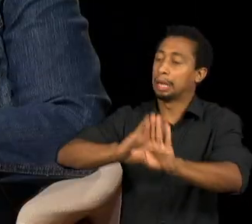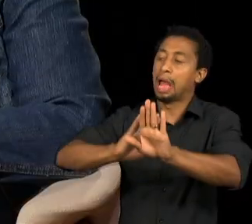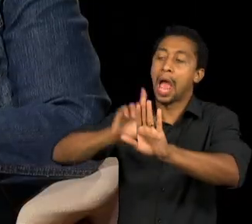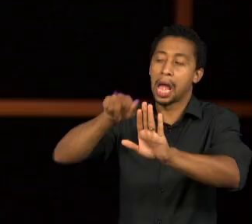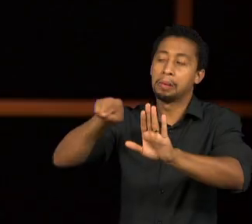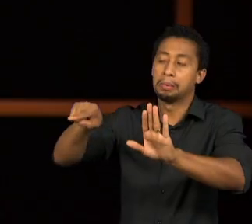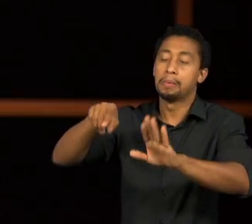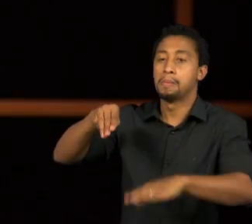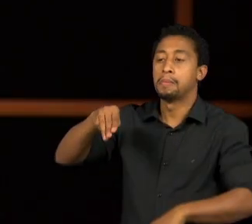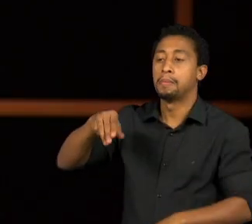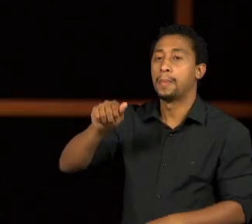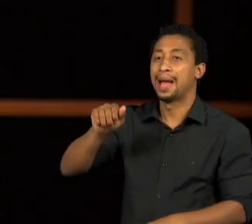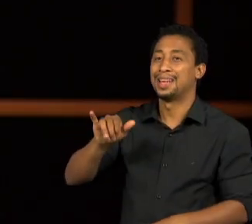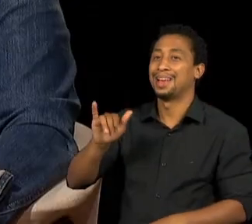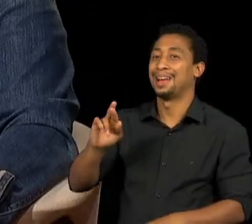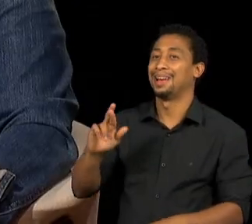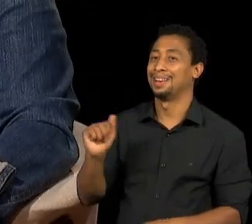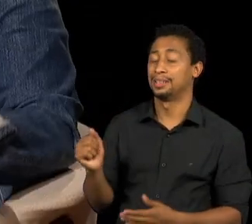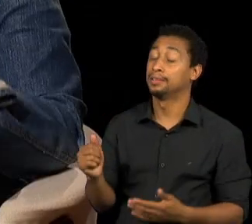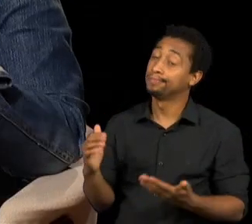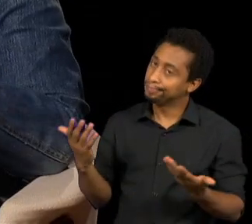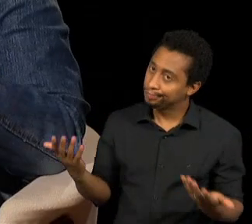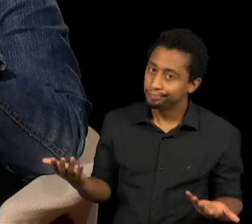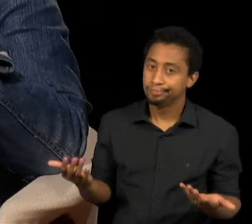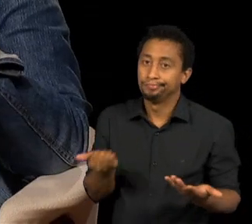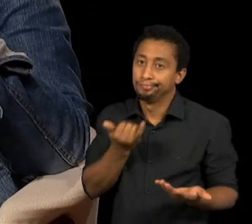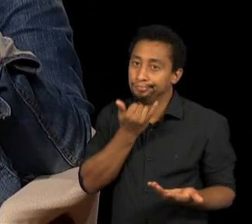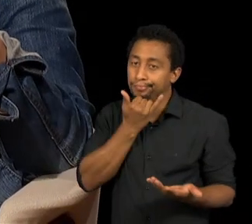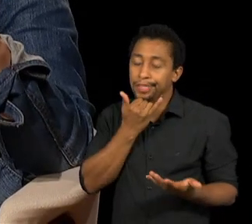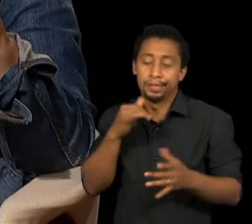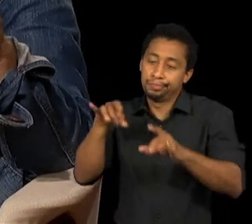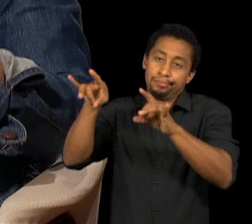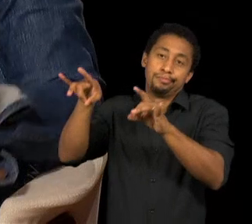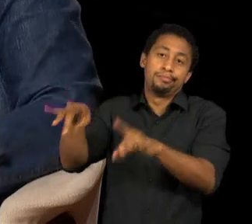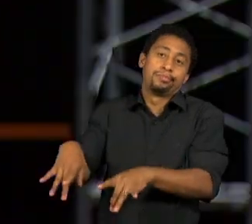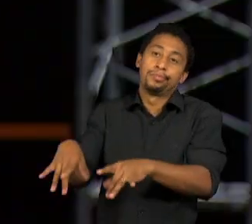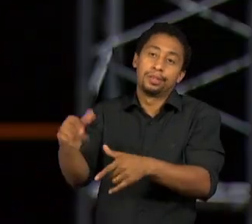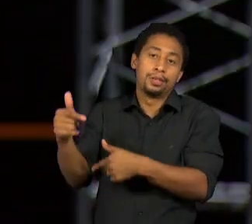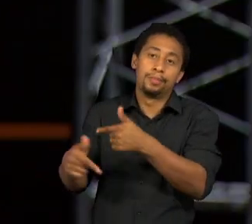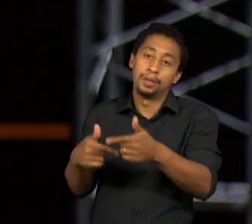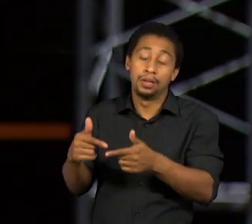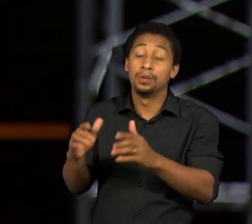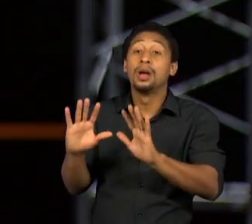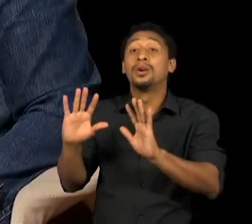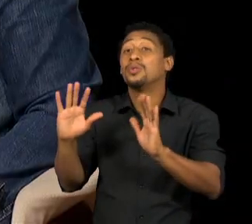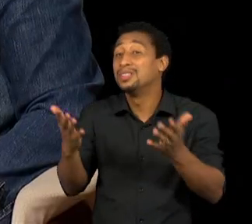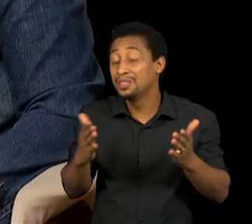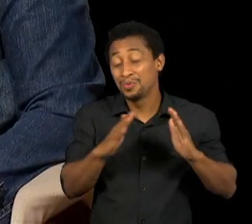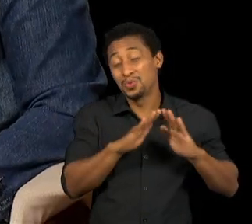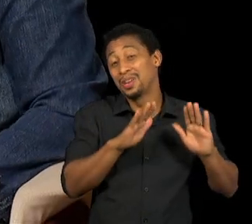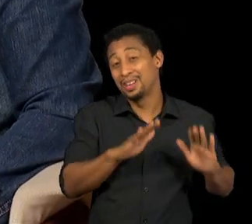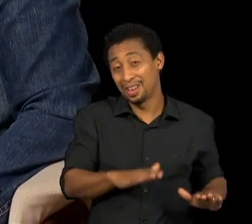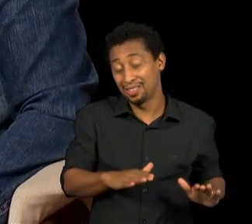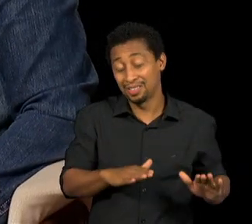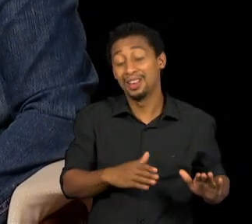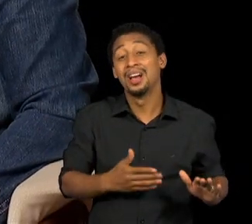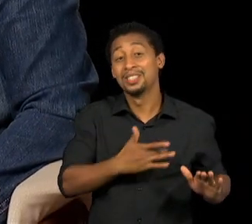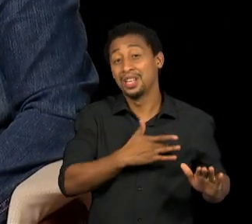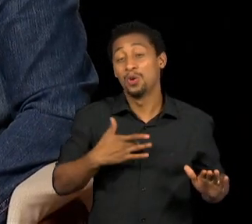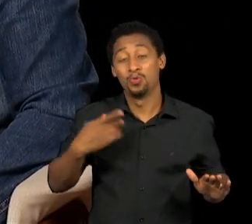saiu. Quando ele parou de trabalhar, ele começou a decair, e aí morreu. Se me